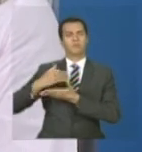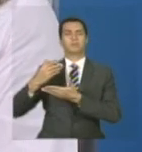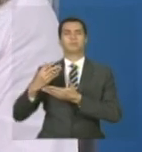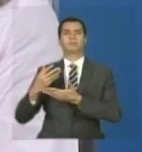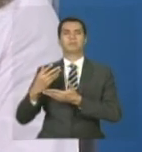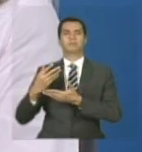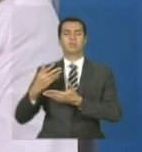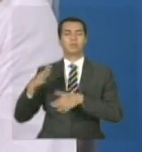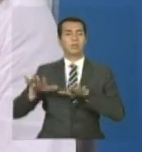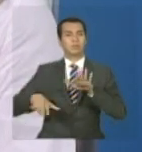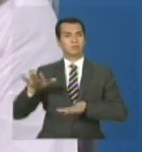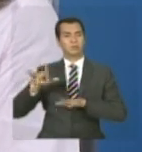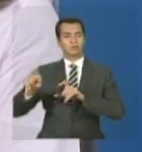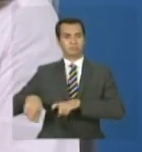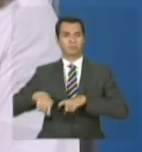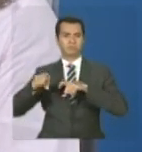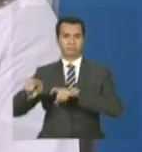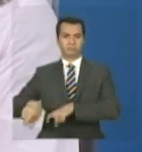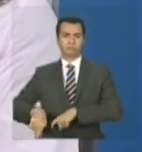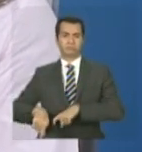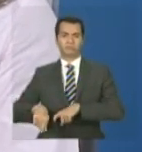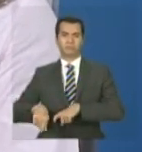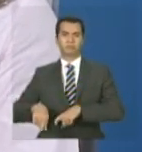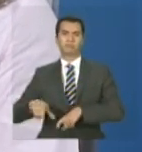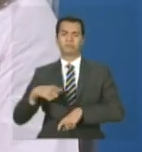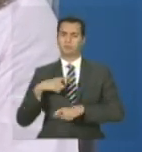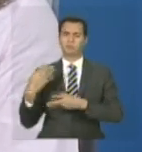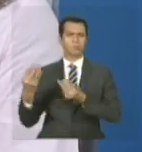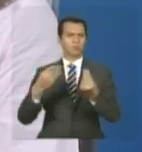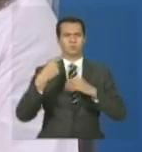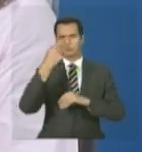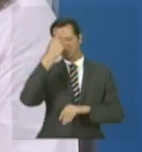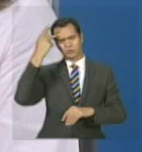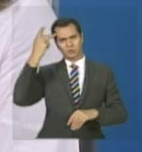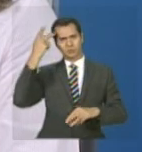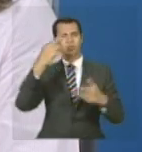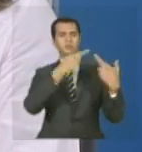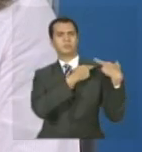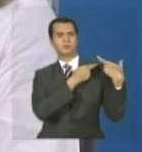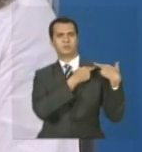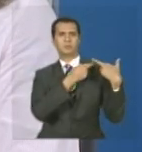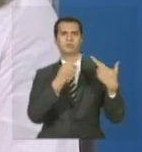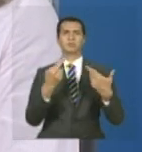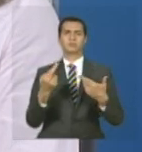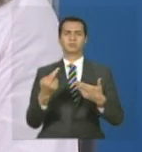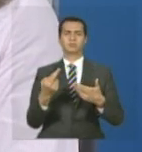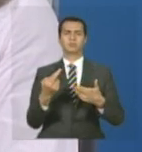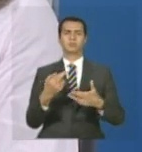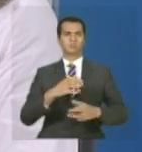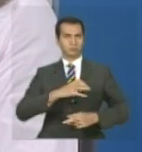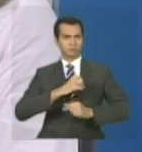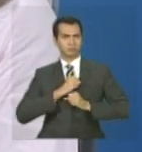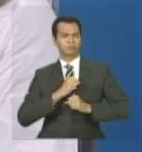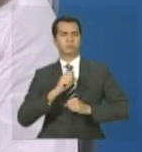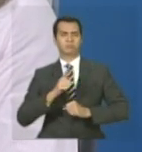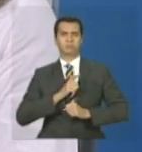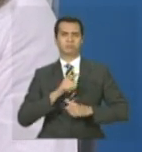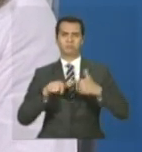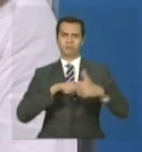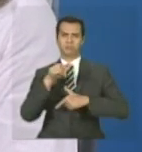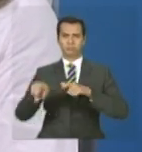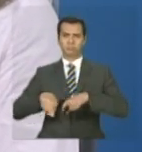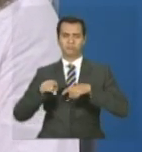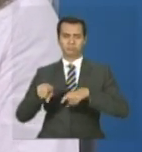muitas das áreas rurais, temos muitos representantes de agricultores familiares como delegados. Elas saem dessa realidade para